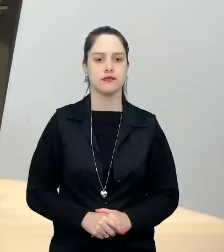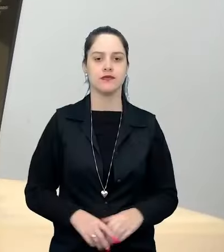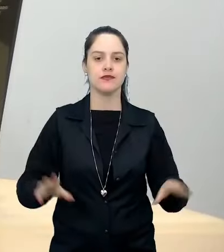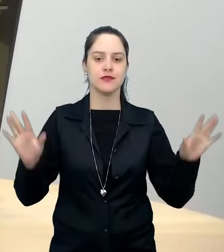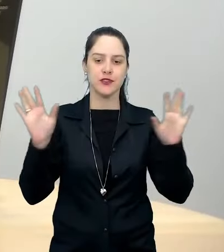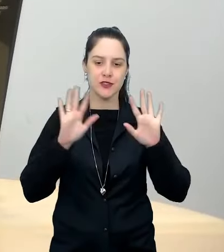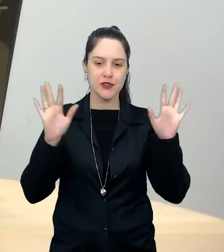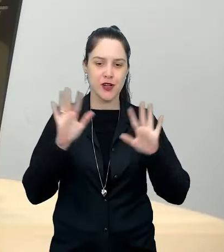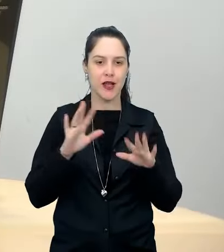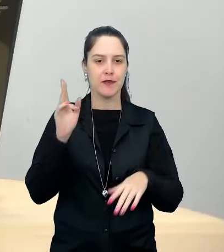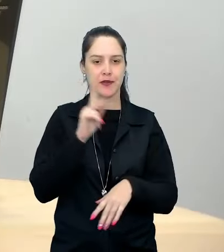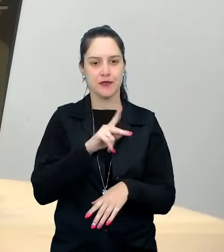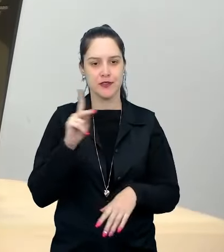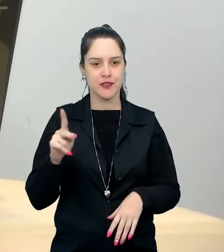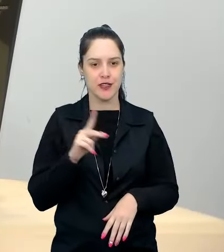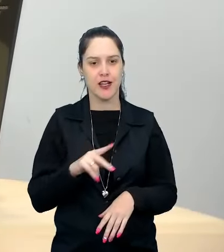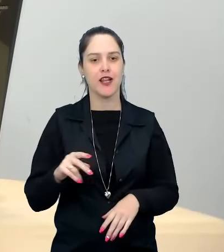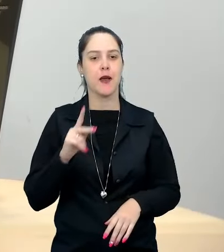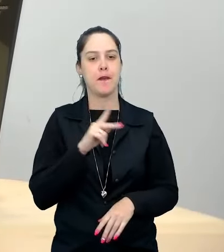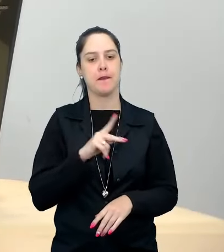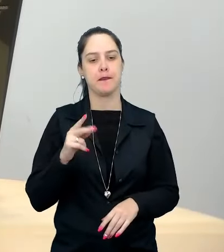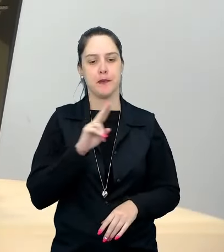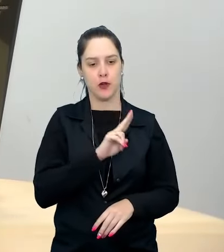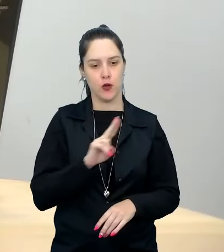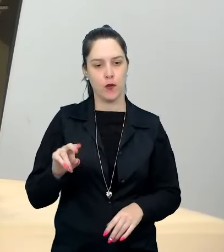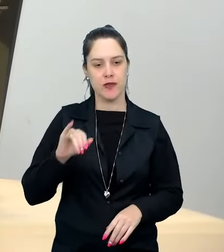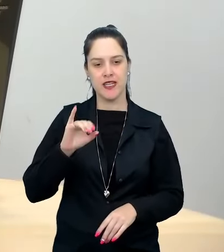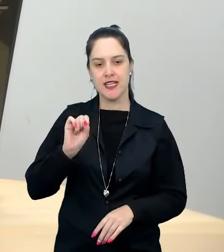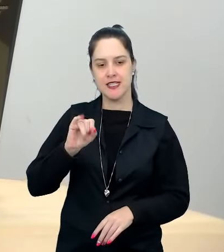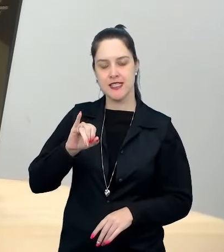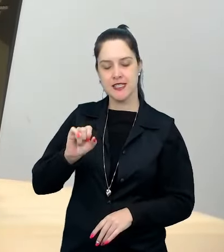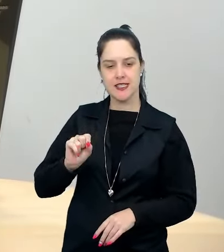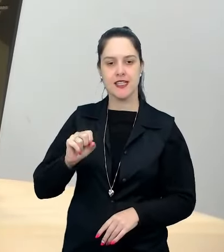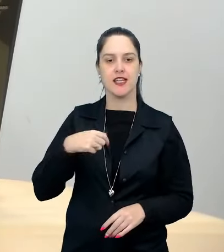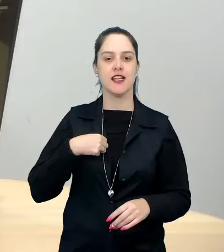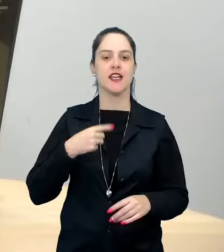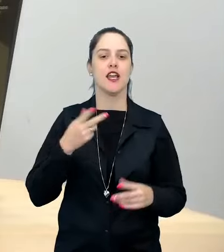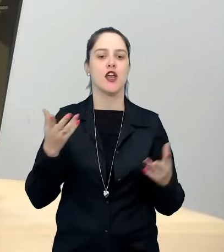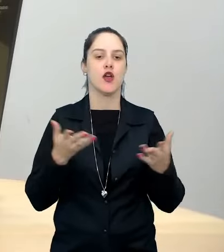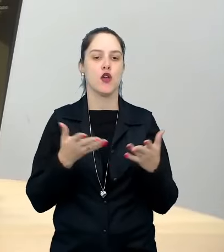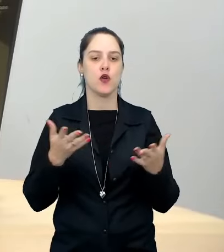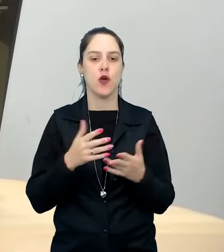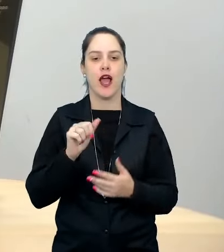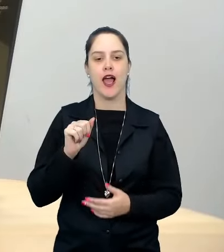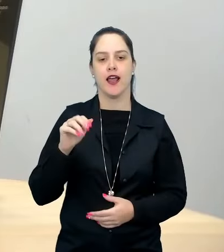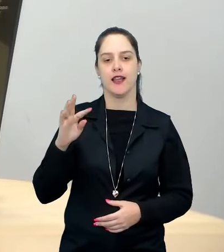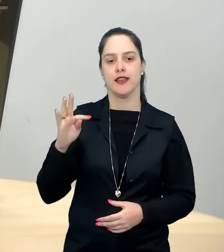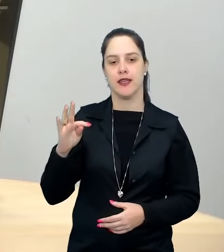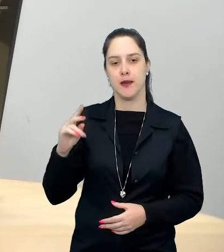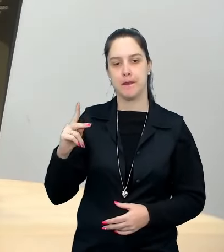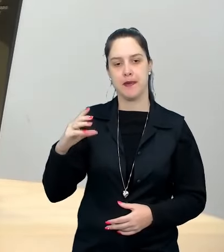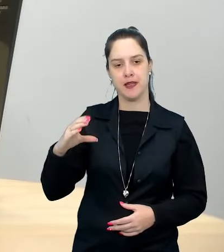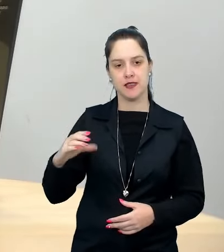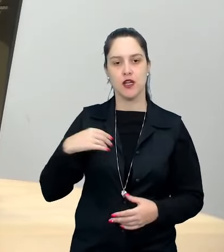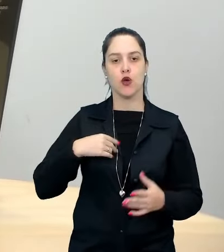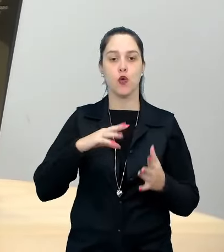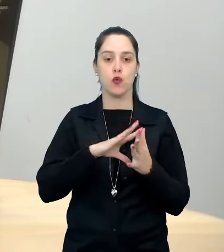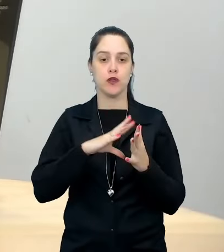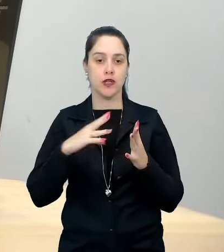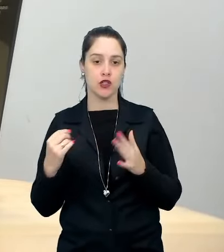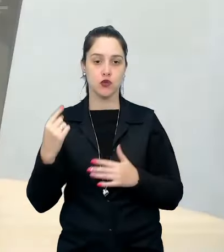Olá, professores. Meu nome é Isis Ferrari, formadora EFAP, e hoje nessa TPC a gente vai olhar a unidade curricular